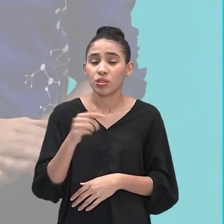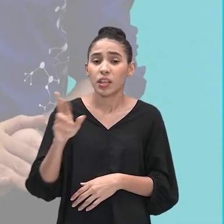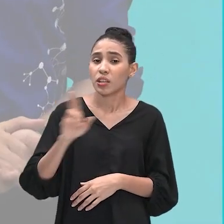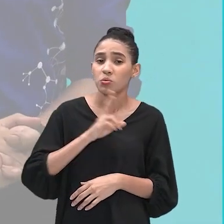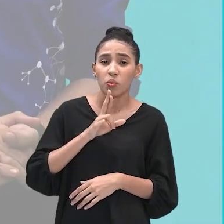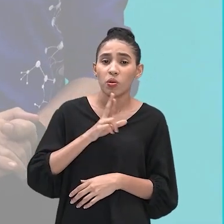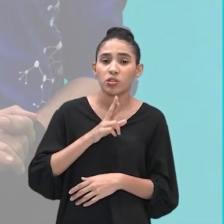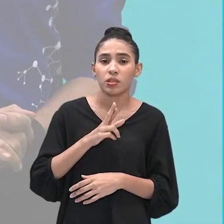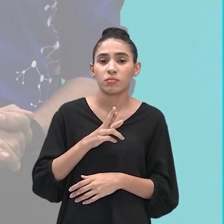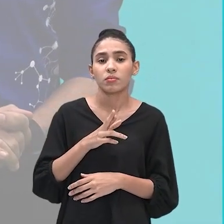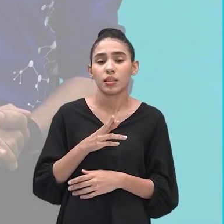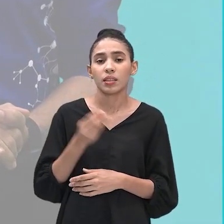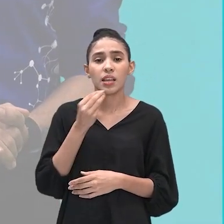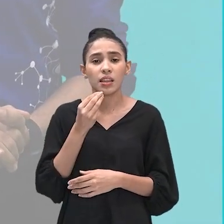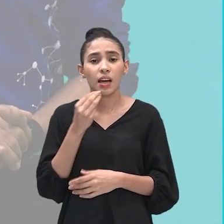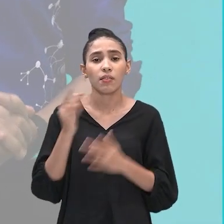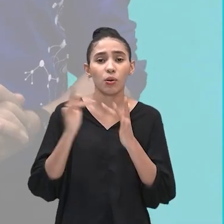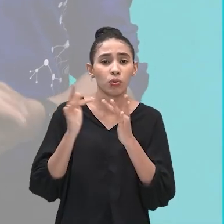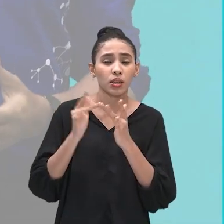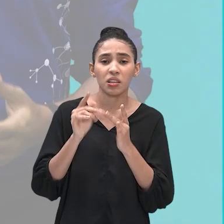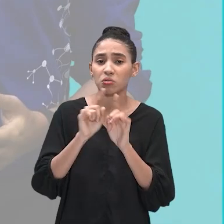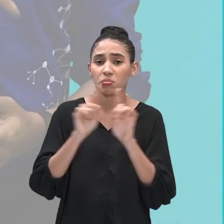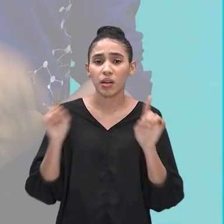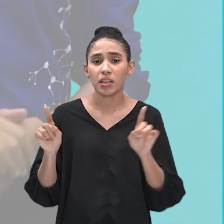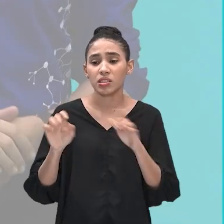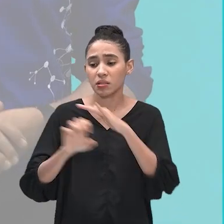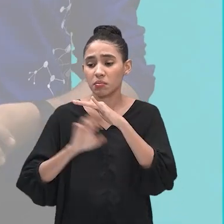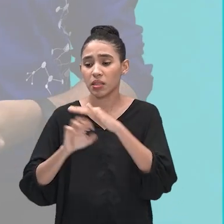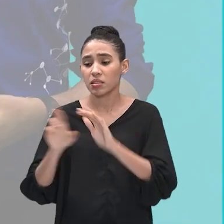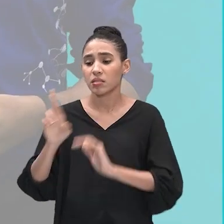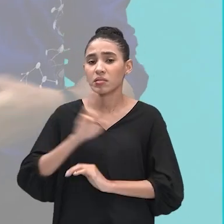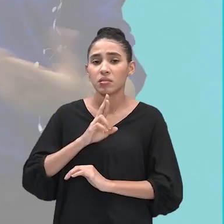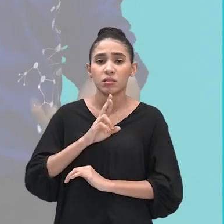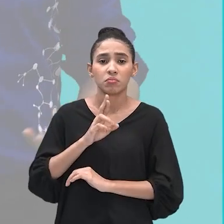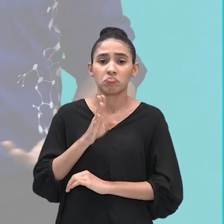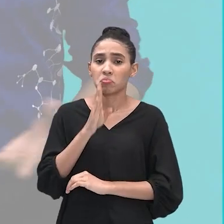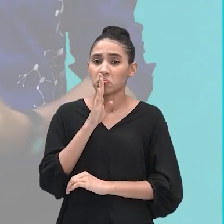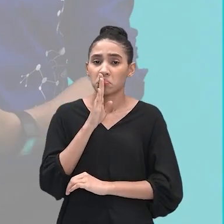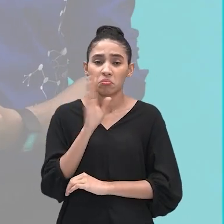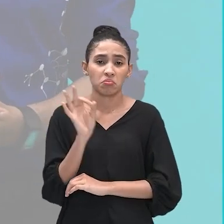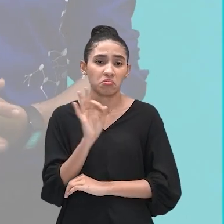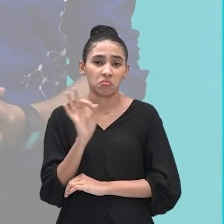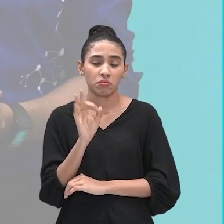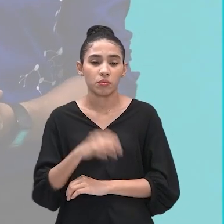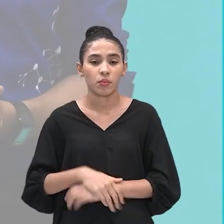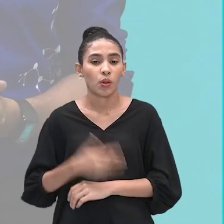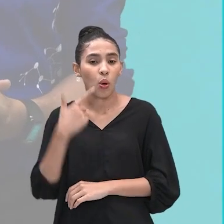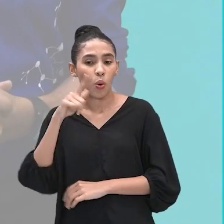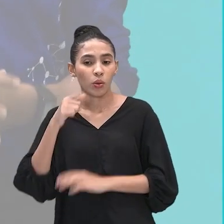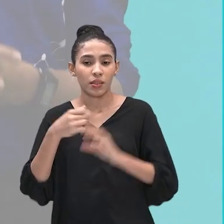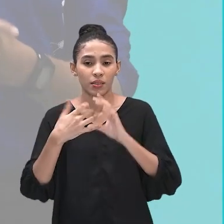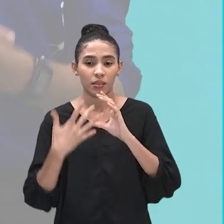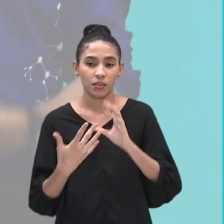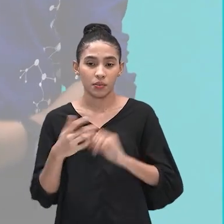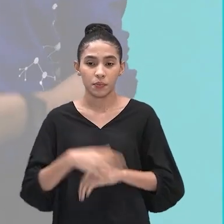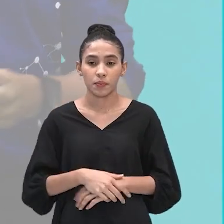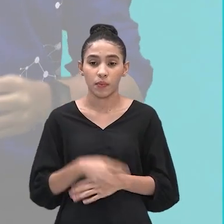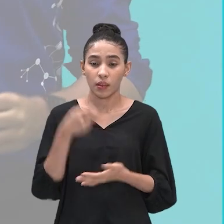resposta, né, da empresa. Outra característica, né, é exigir